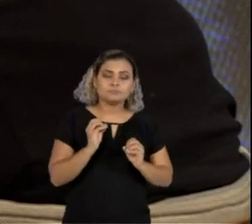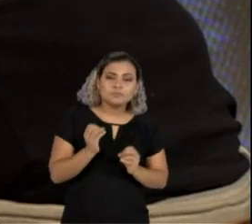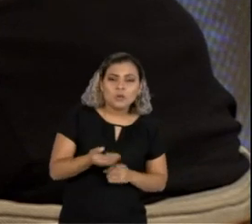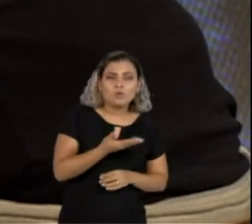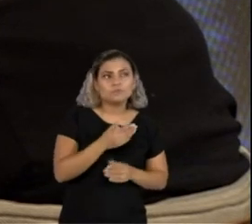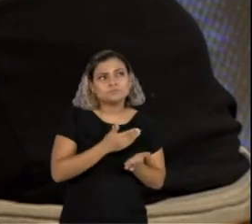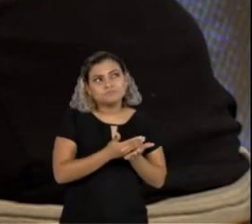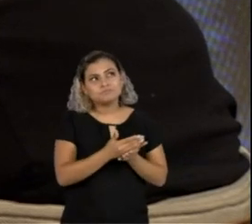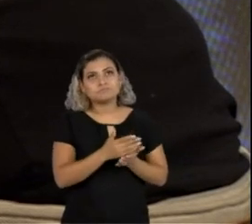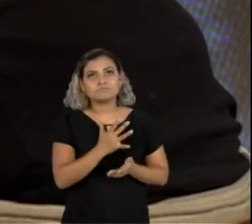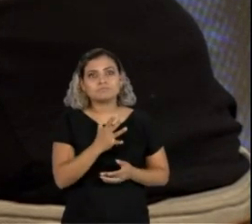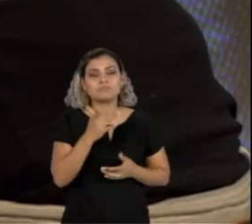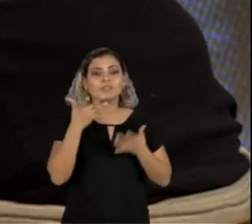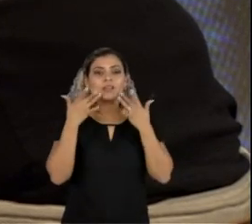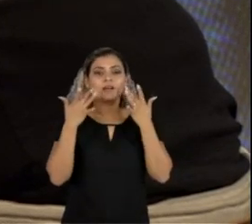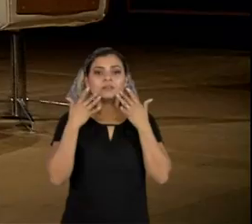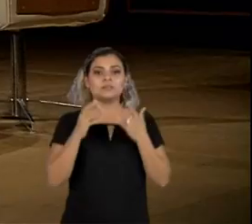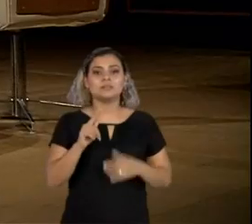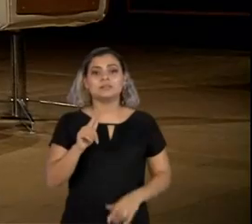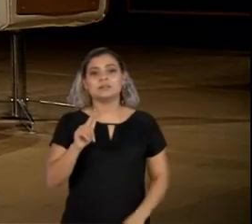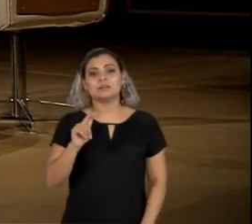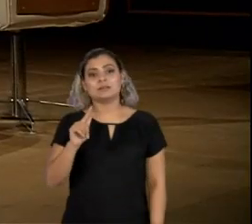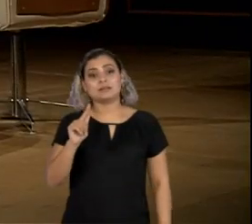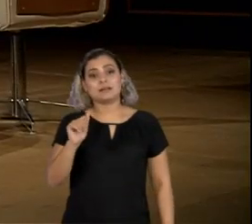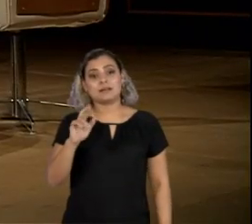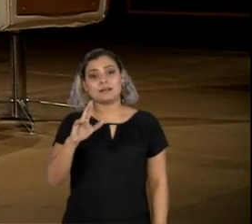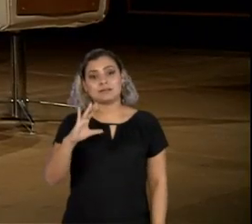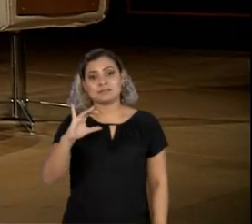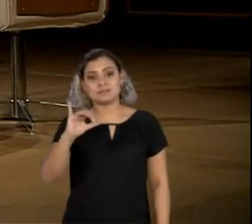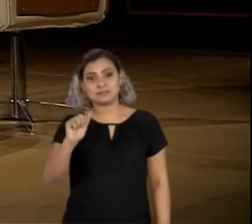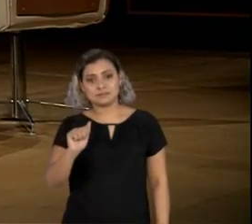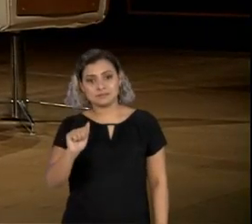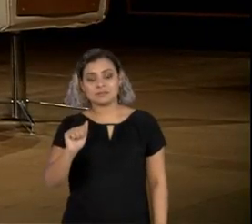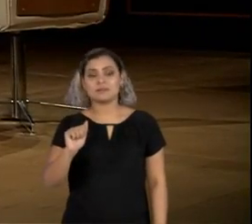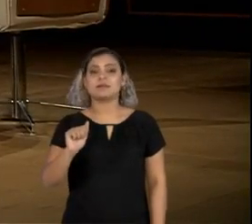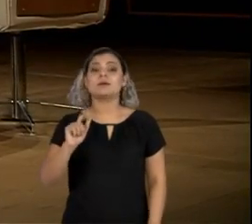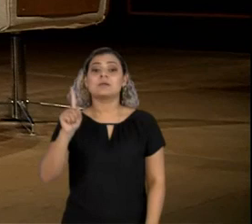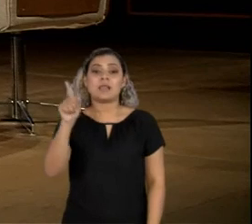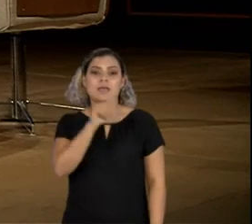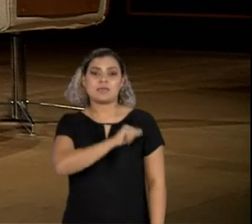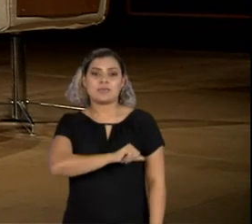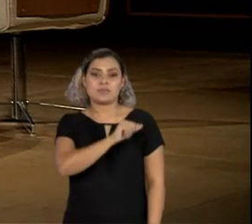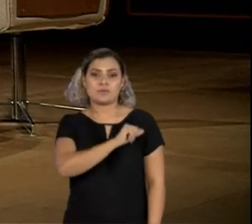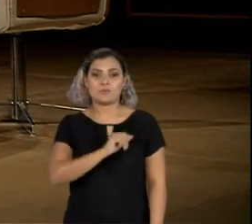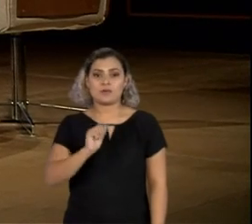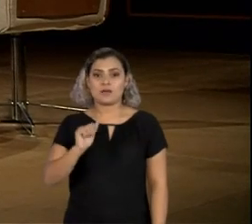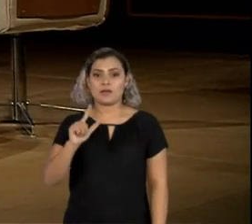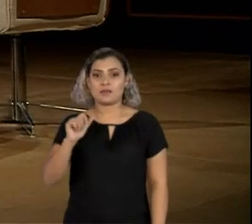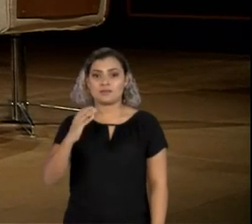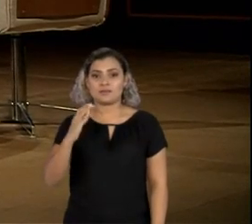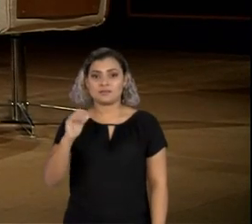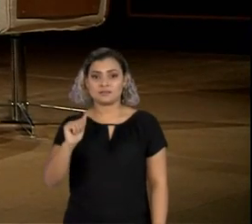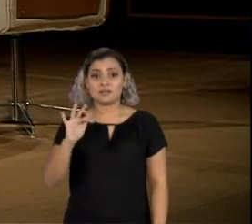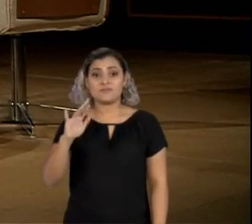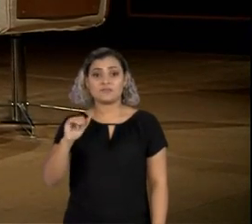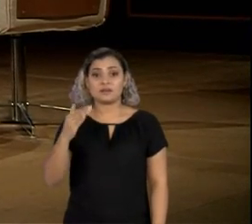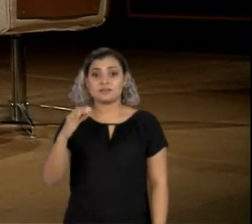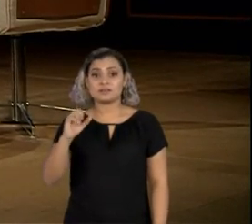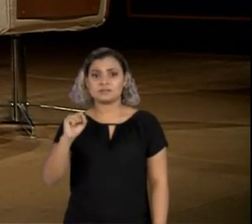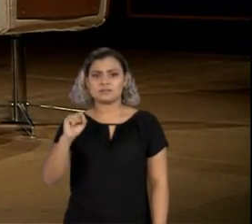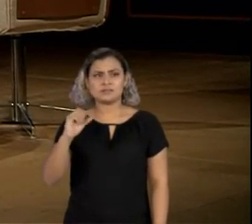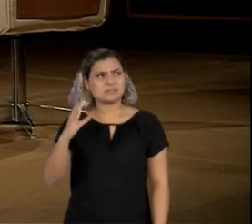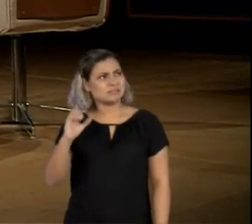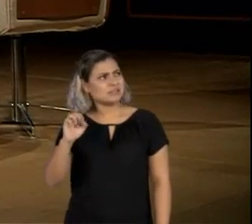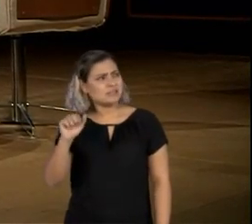espetáculo que era do Garcia Lorca, na Aliança Francesa, do Rio de Janeiro. Mentira. Ué,